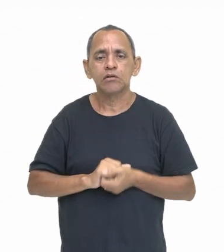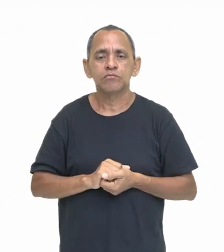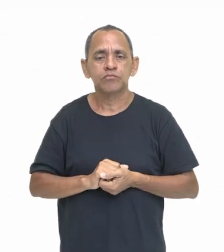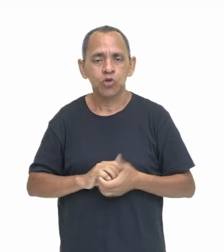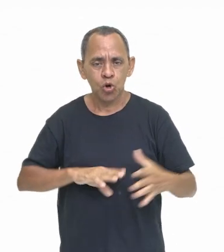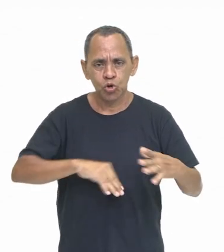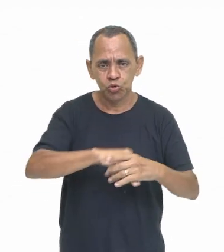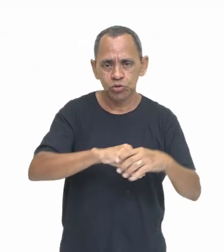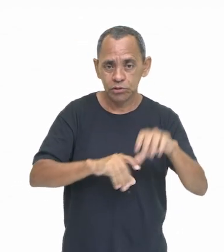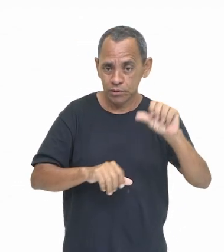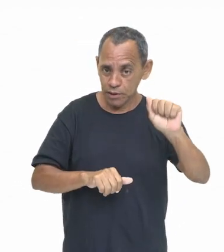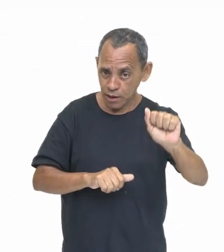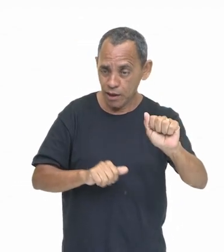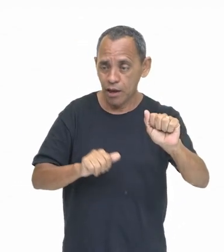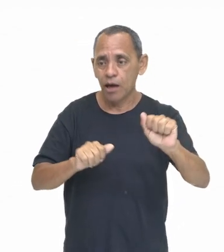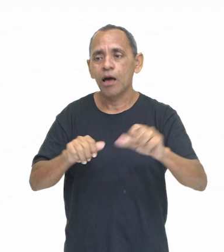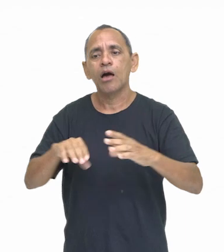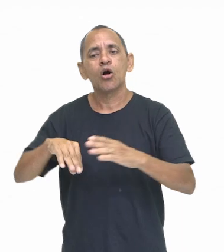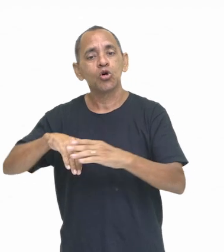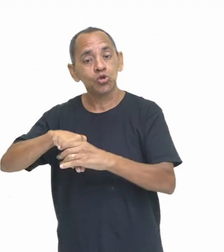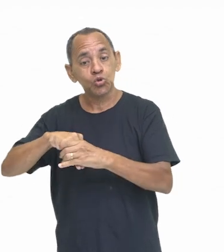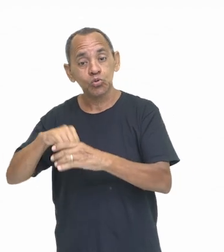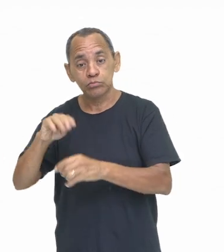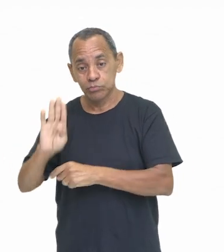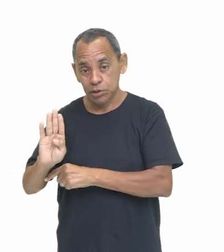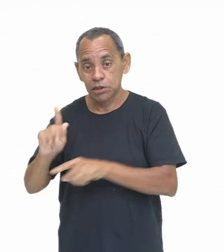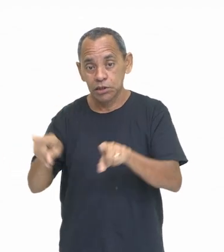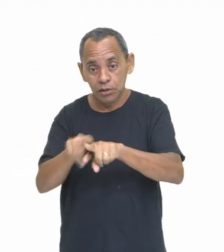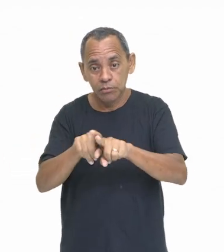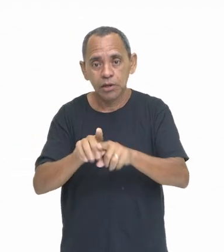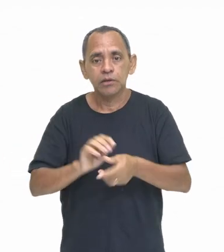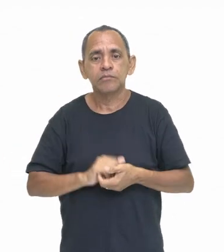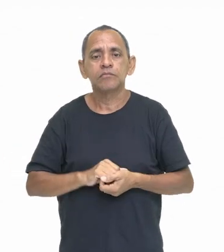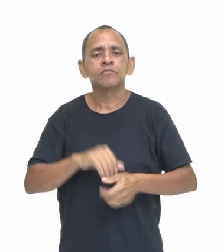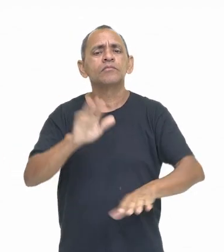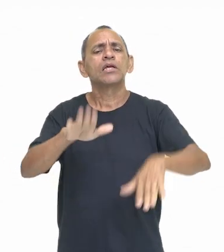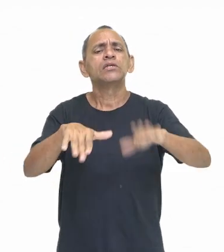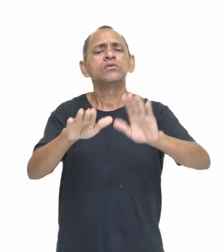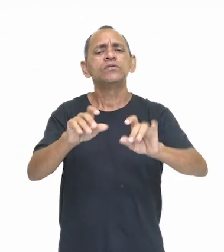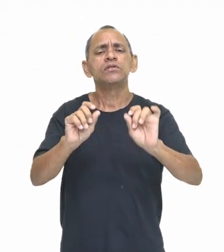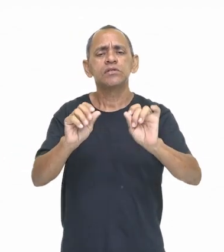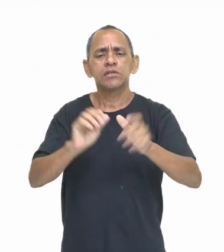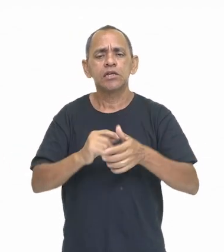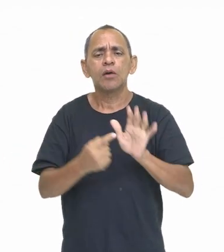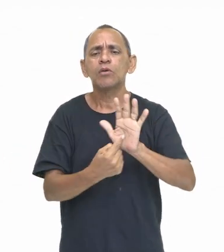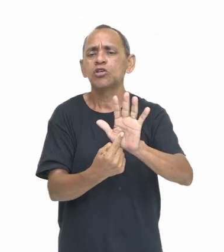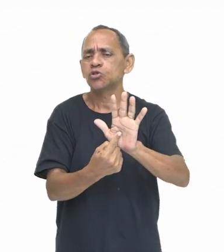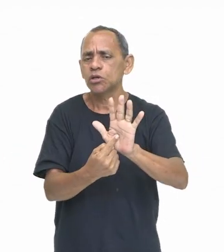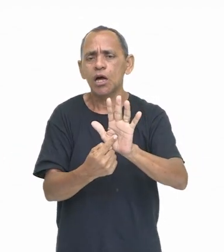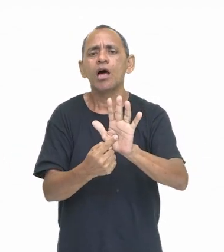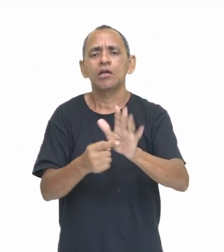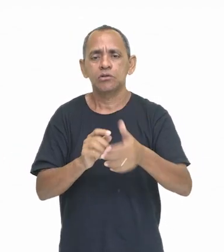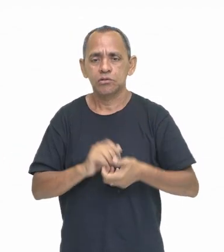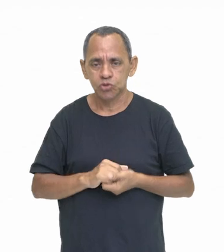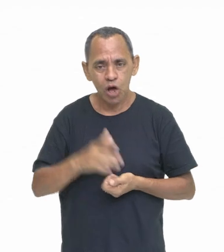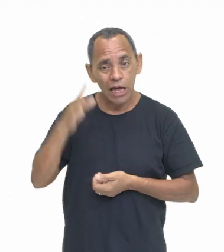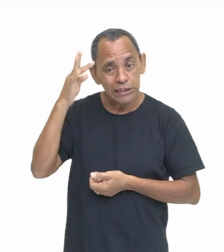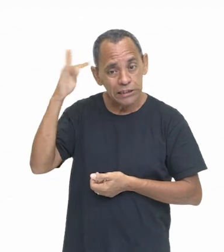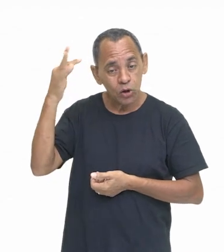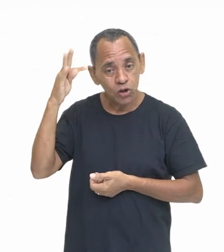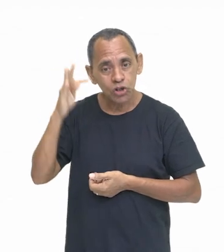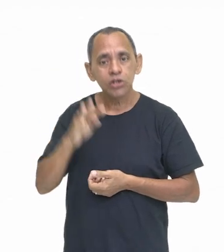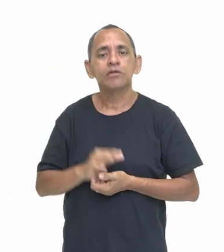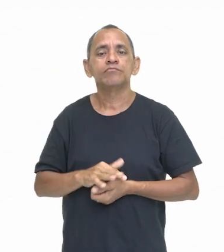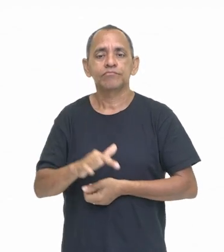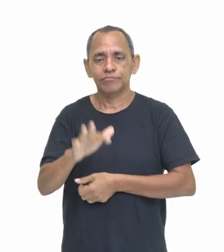o contradomínio, o conjunto B. Às vezes, é apresentada apenas a lei de função